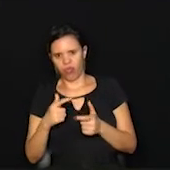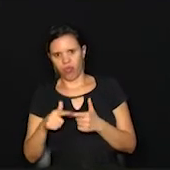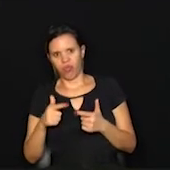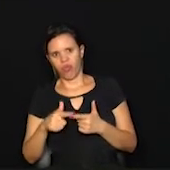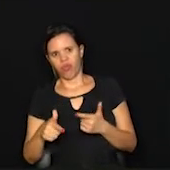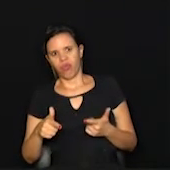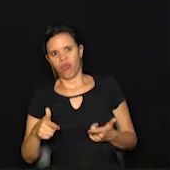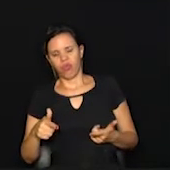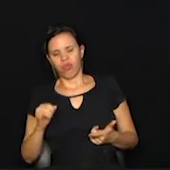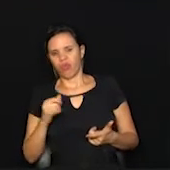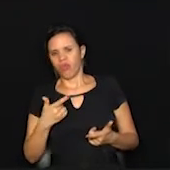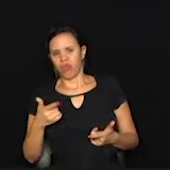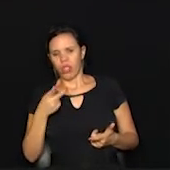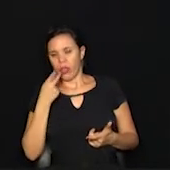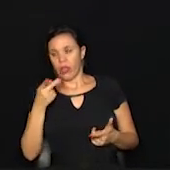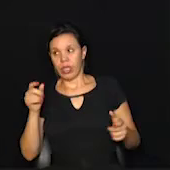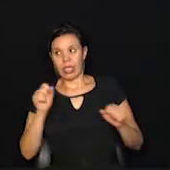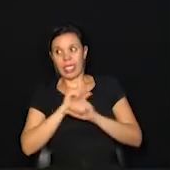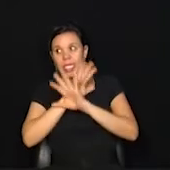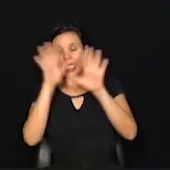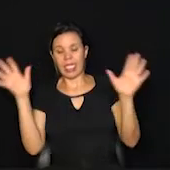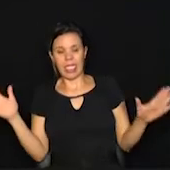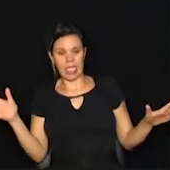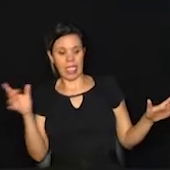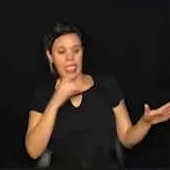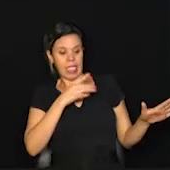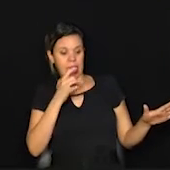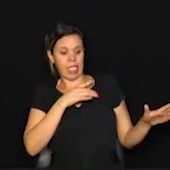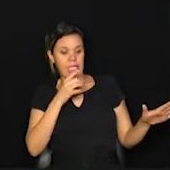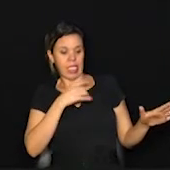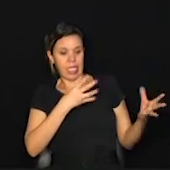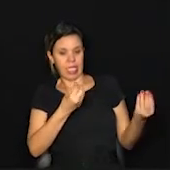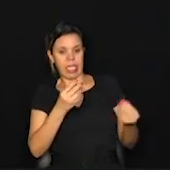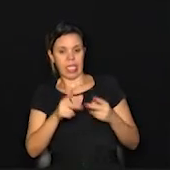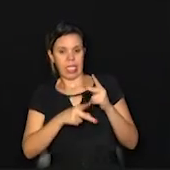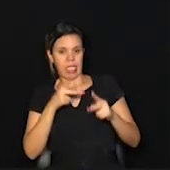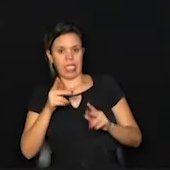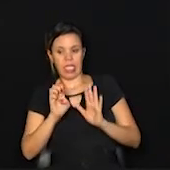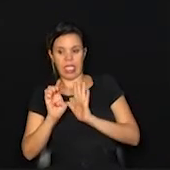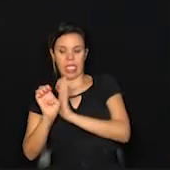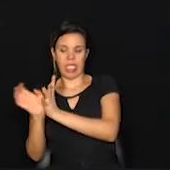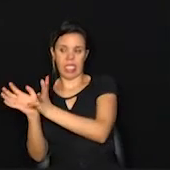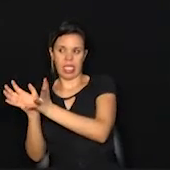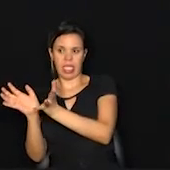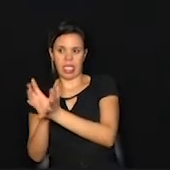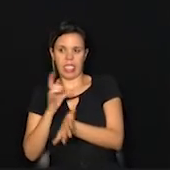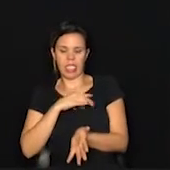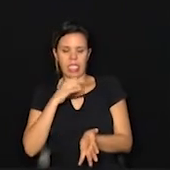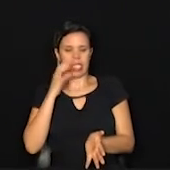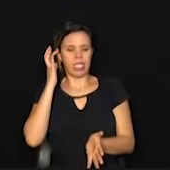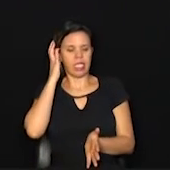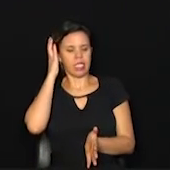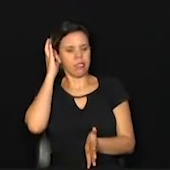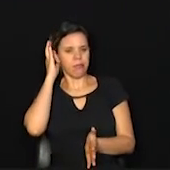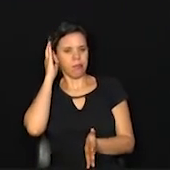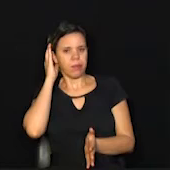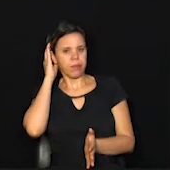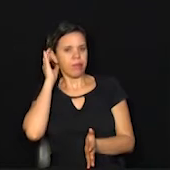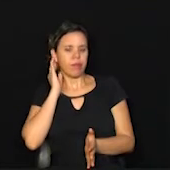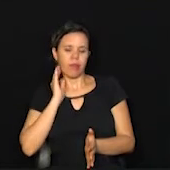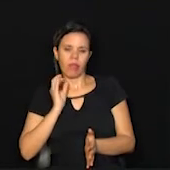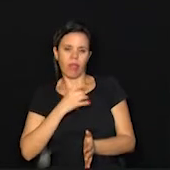problema e se a gente não disser isso claramente ficar com medo ou não tem muita gente da esquerda que tem medo porque acha